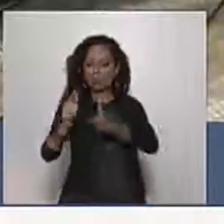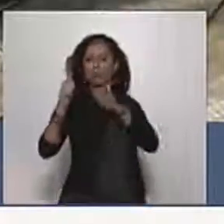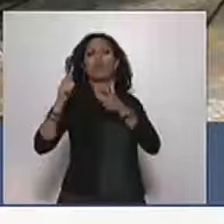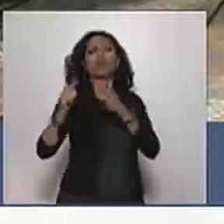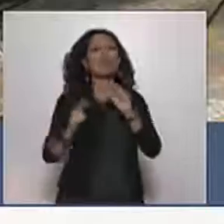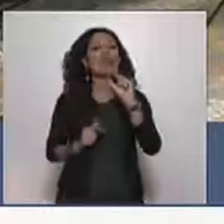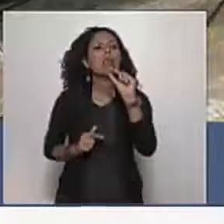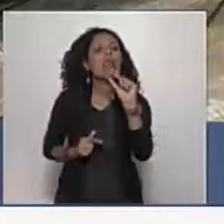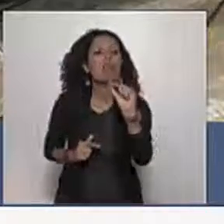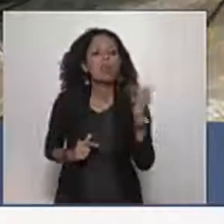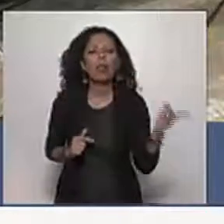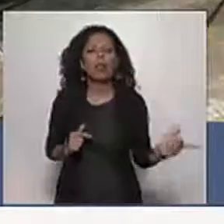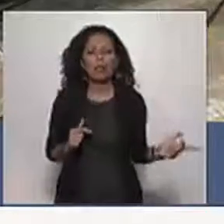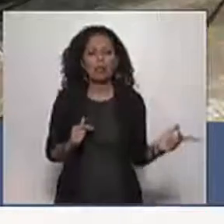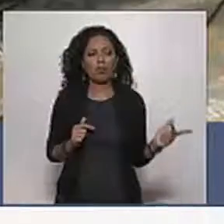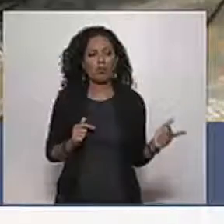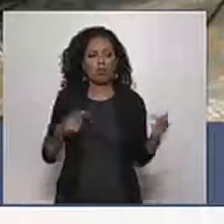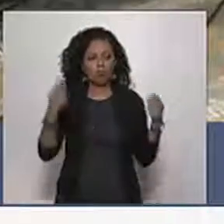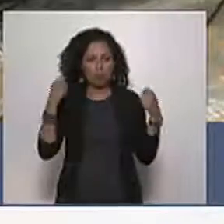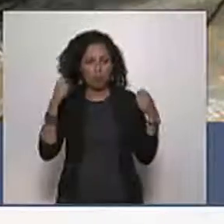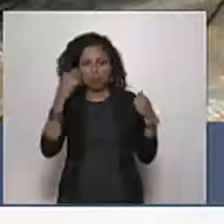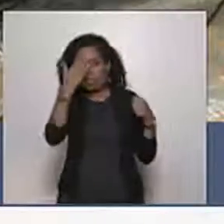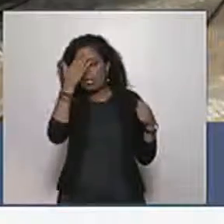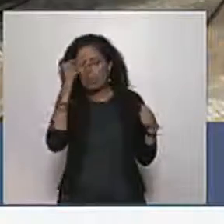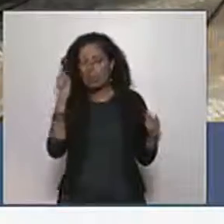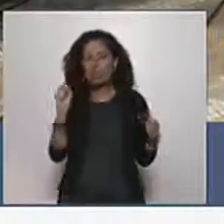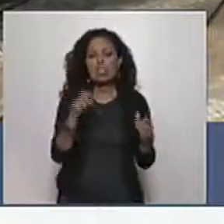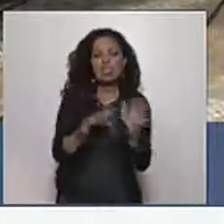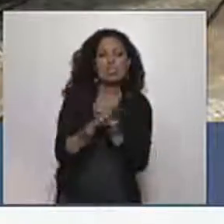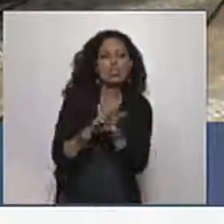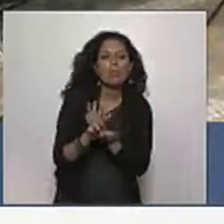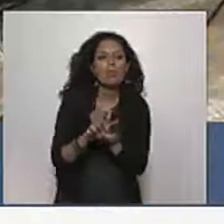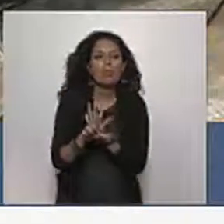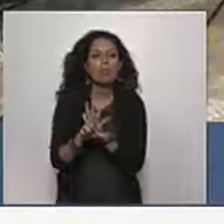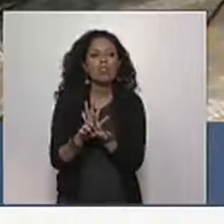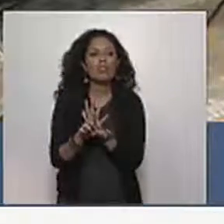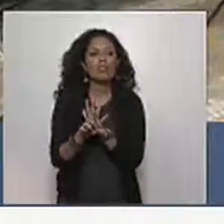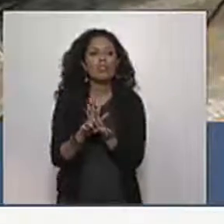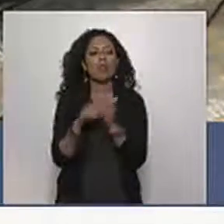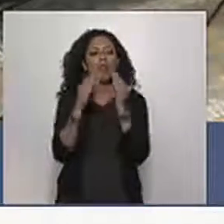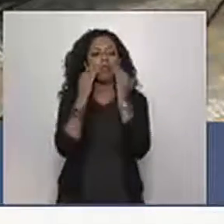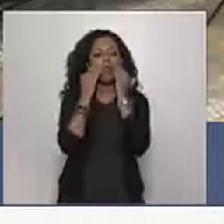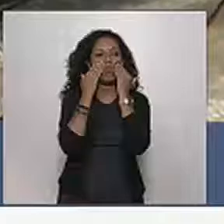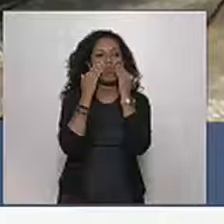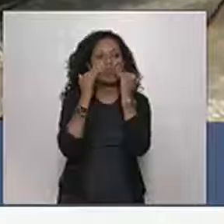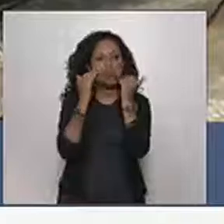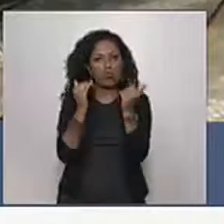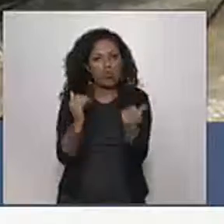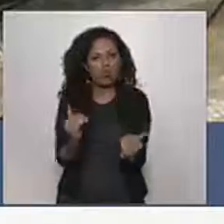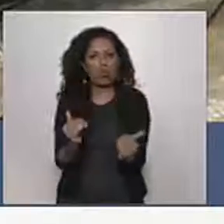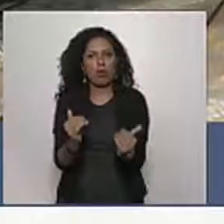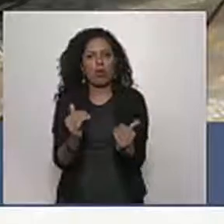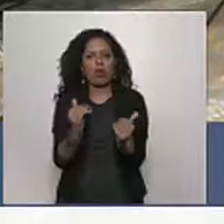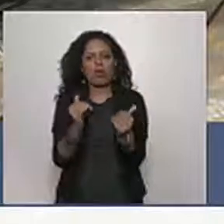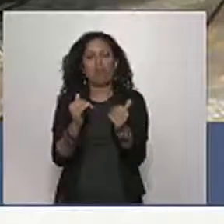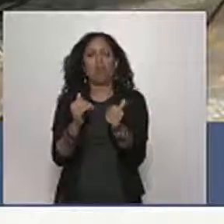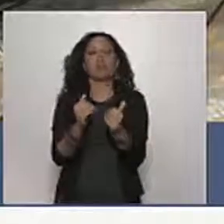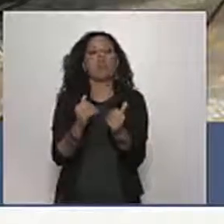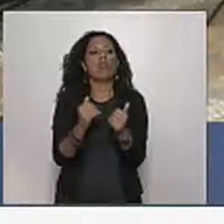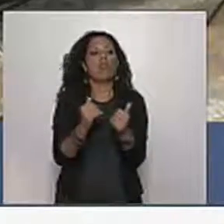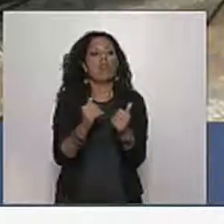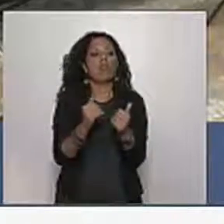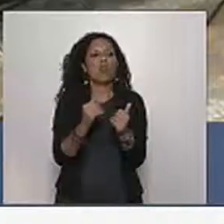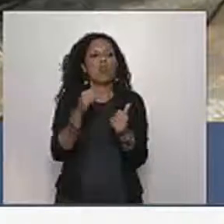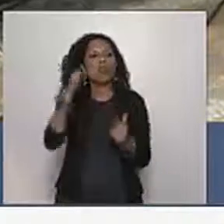gatilho? Eu preciso saber se essa investigação vai ter de fato uma isenção. Afinal de contas, não é